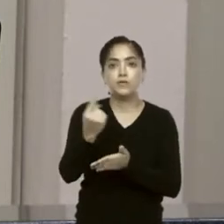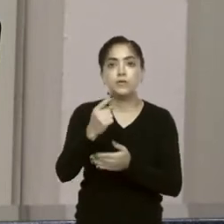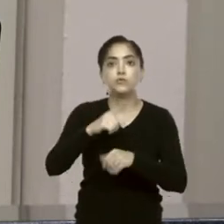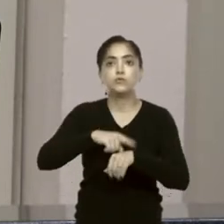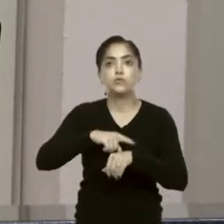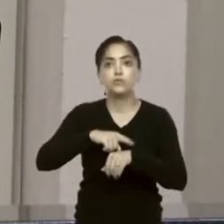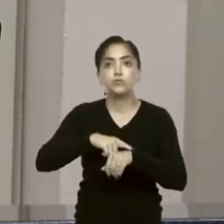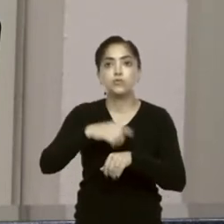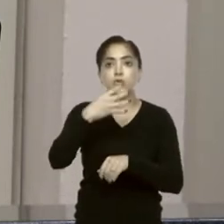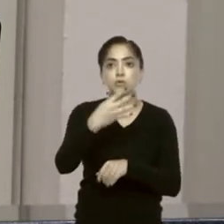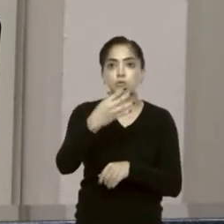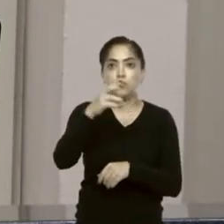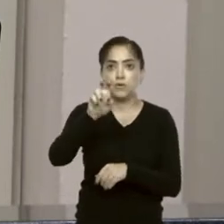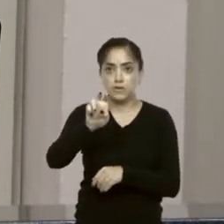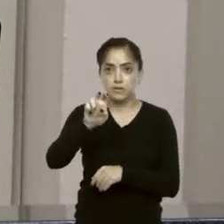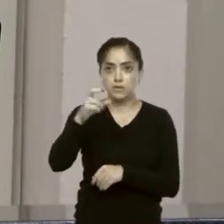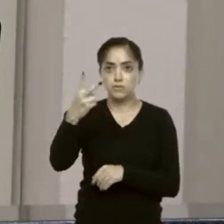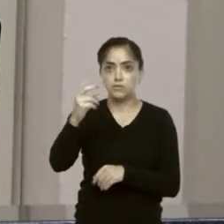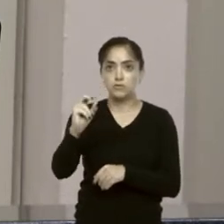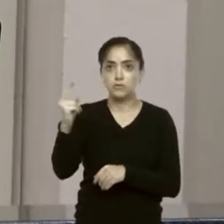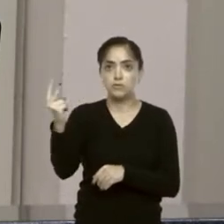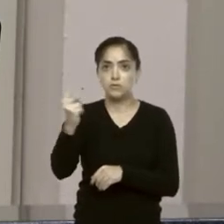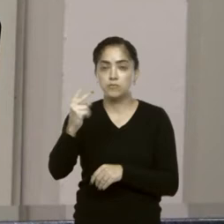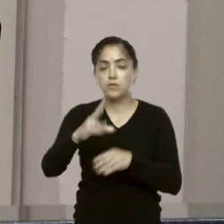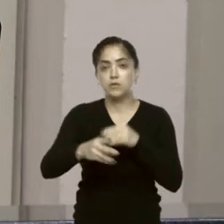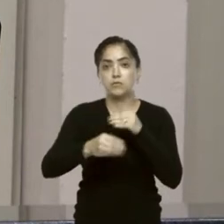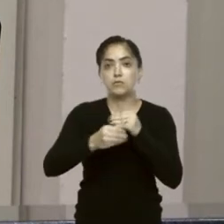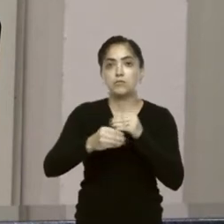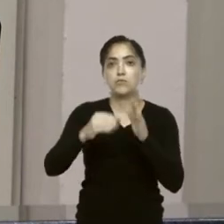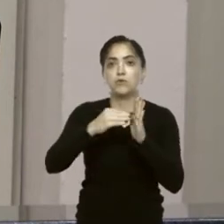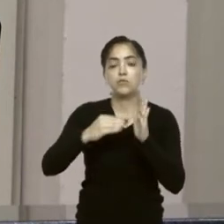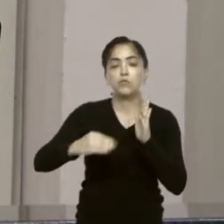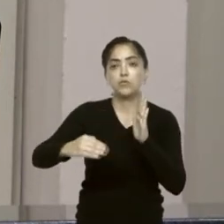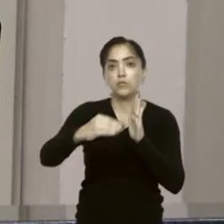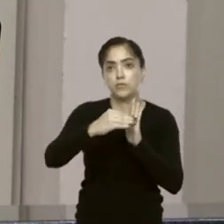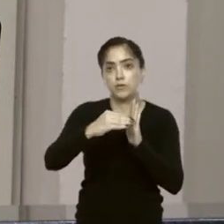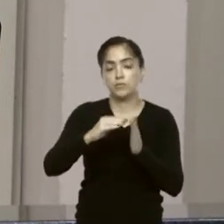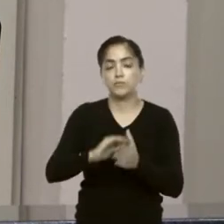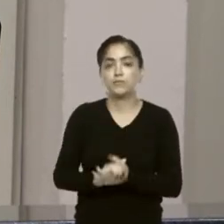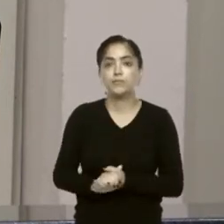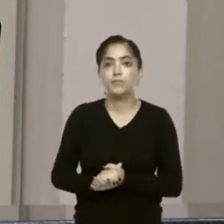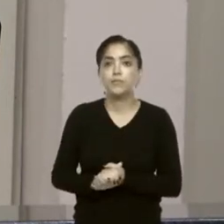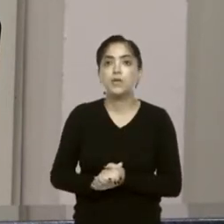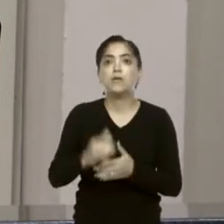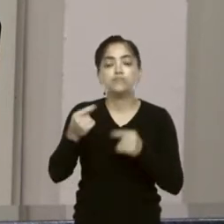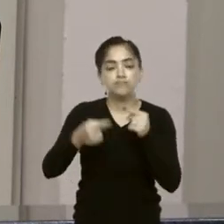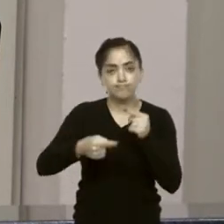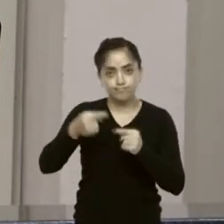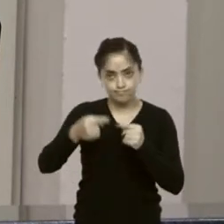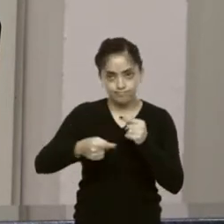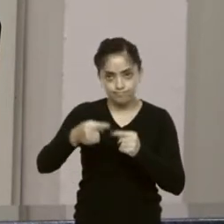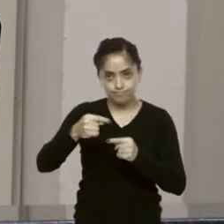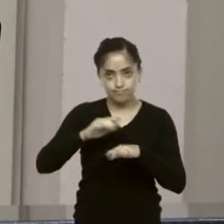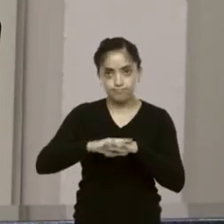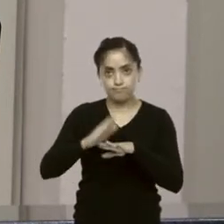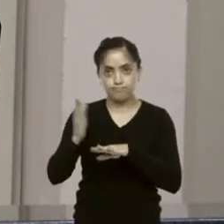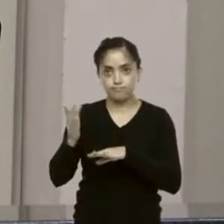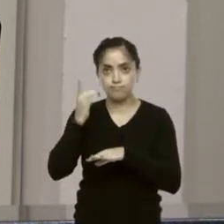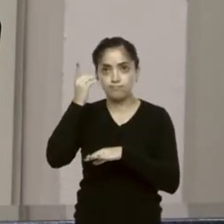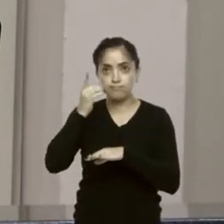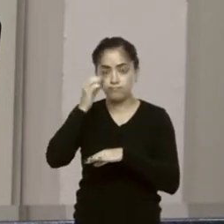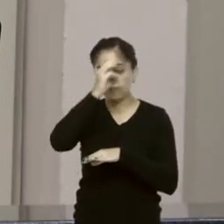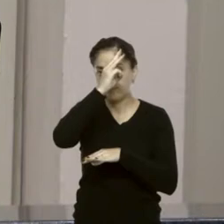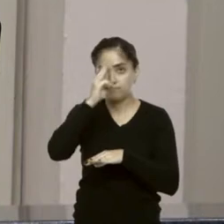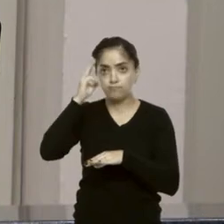de lei 45/2022 com a emenda substitutiva global. Após ser discutida pelo deputado Volney Weber,